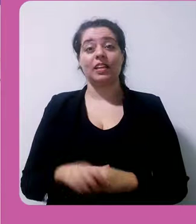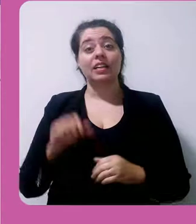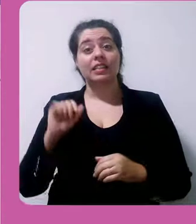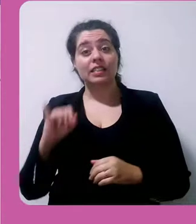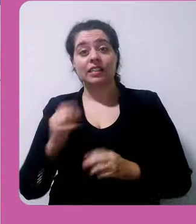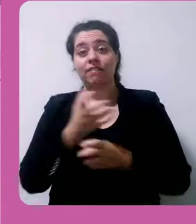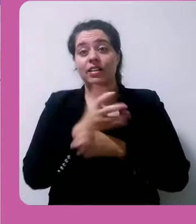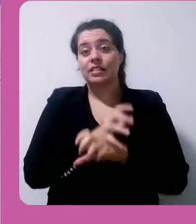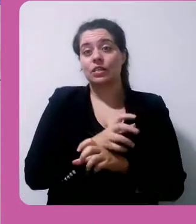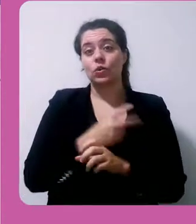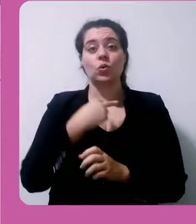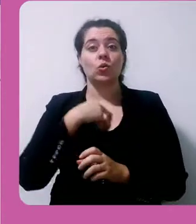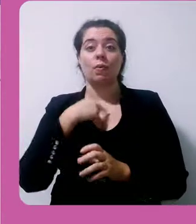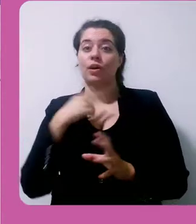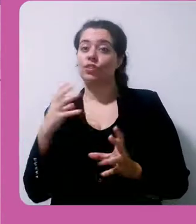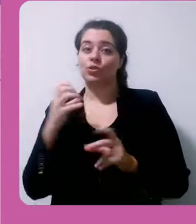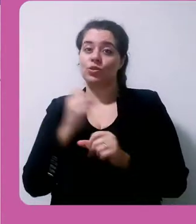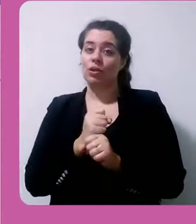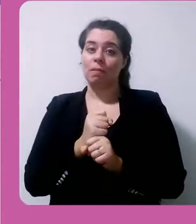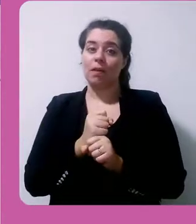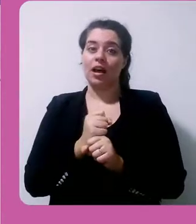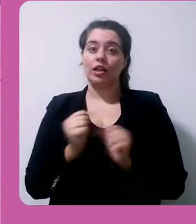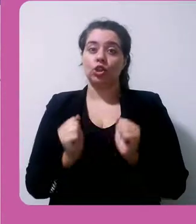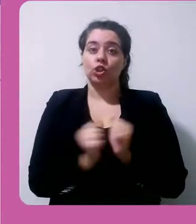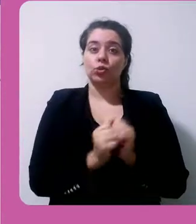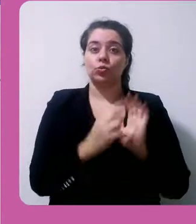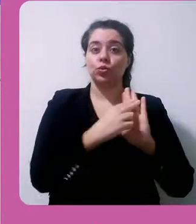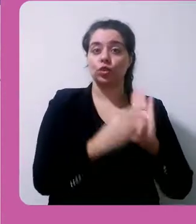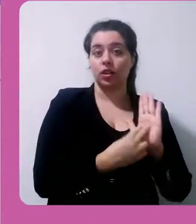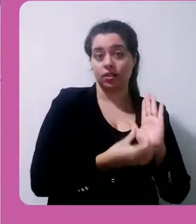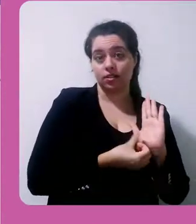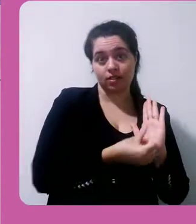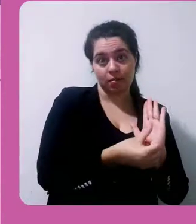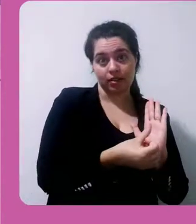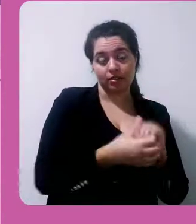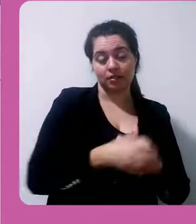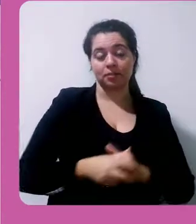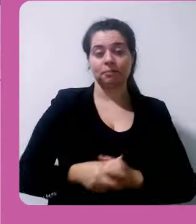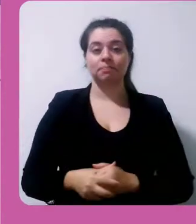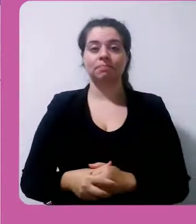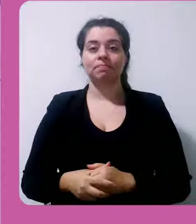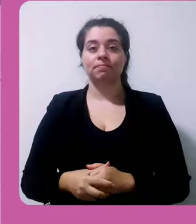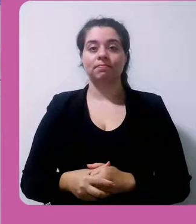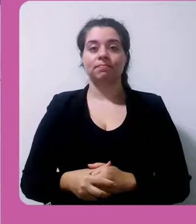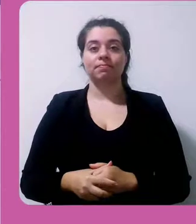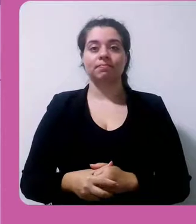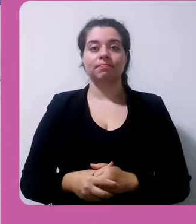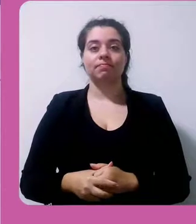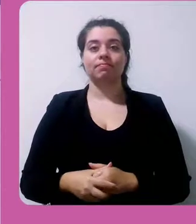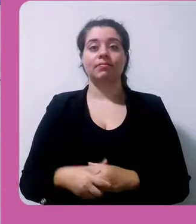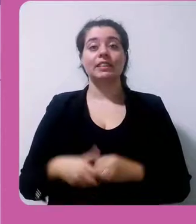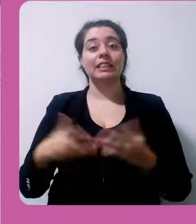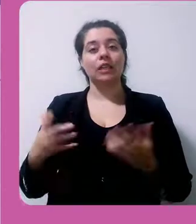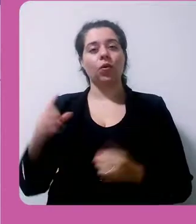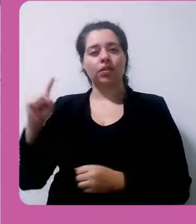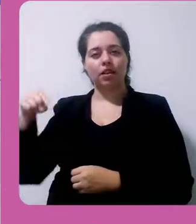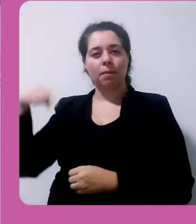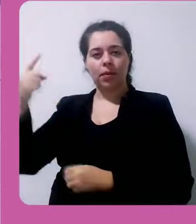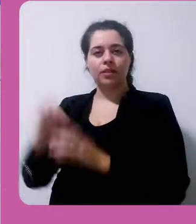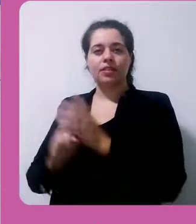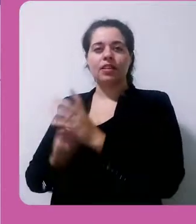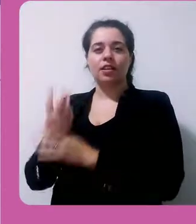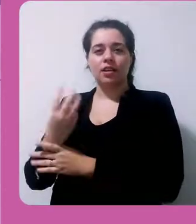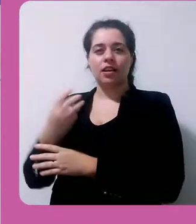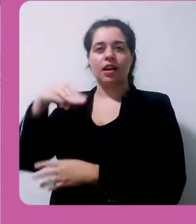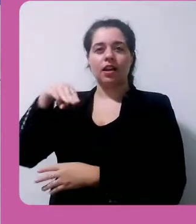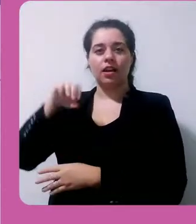semestre. Tá certo? Então, eu falo isso de novo quando nós criarmos a média, a nota da recuperação.